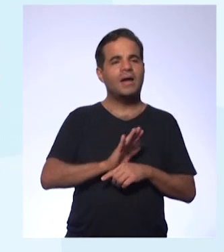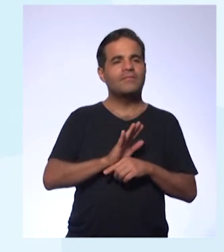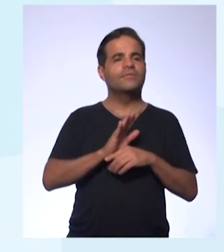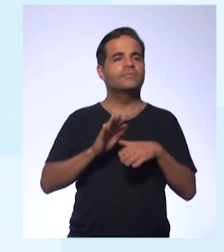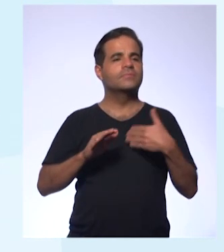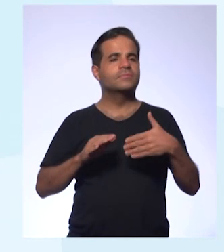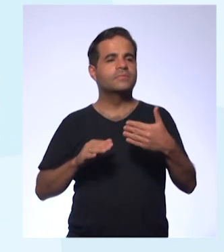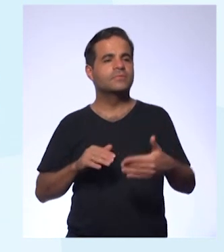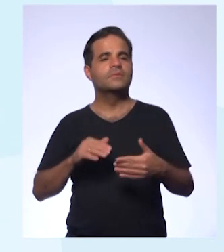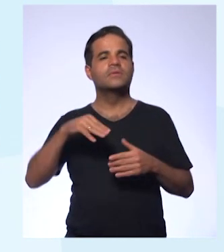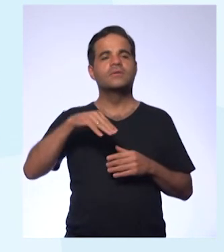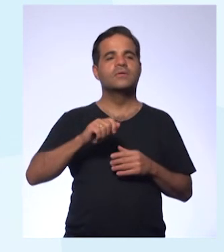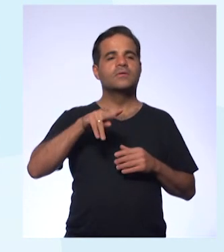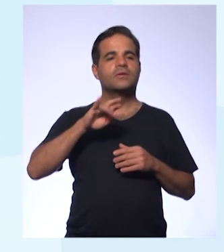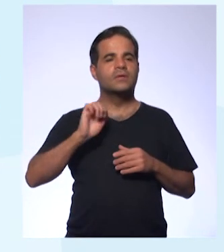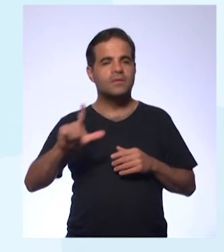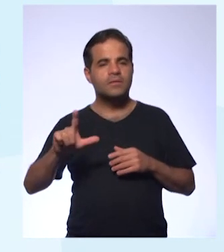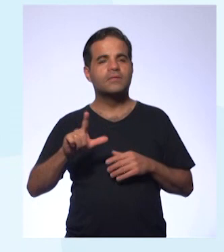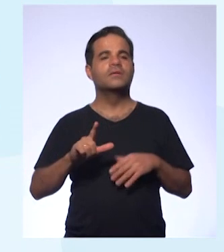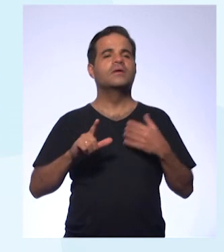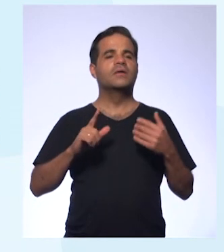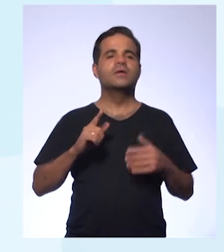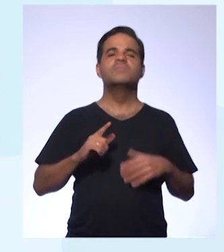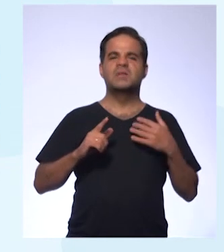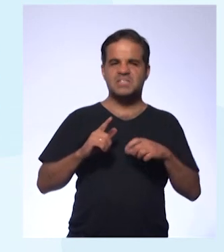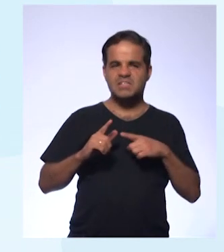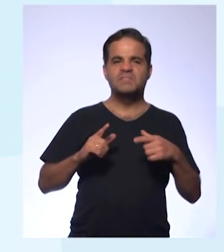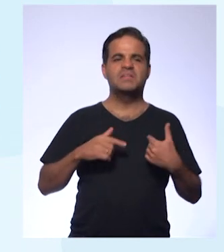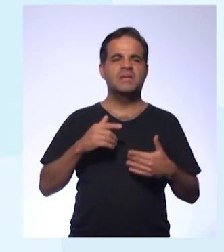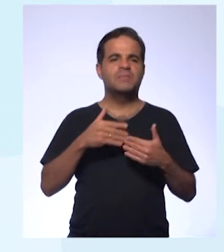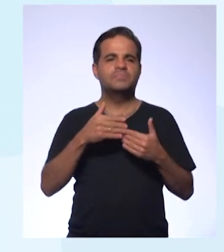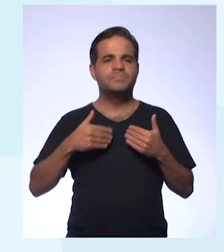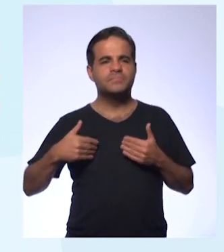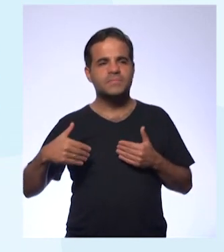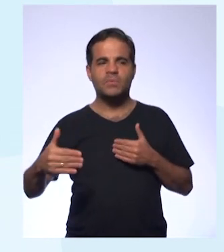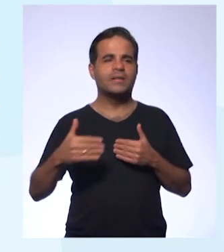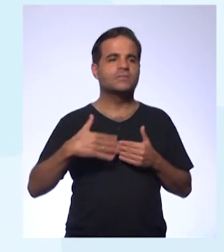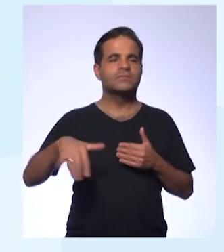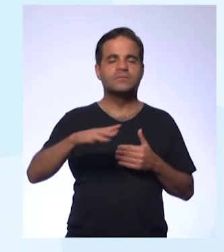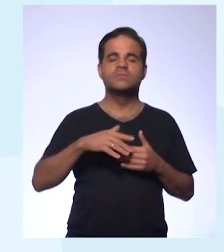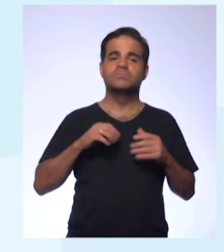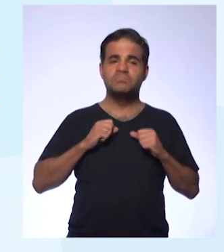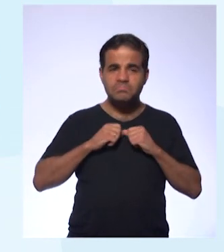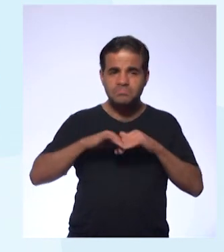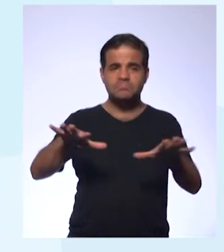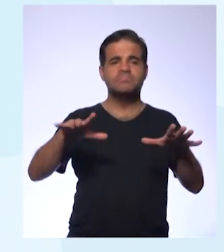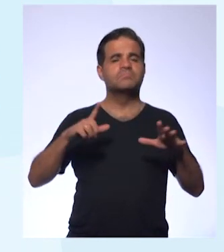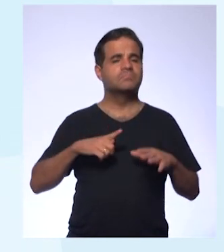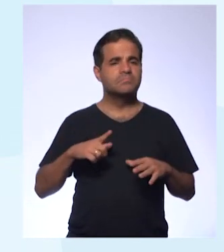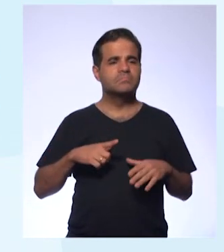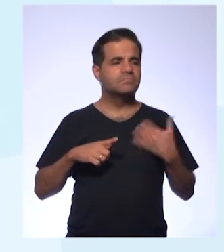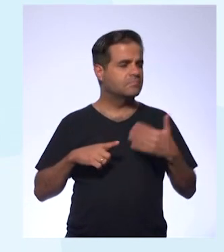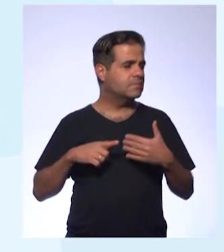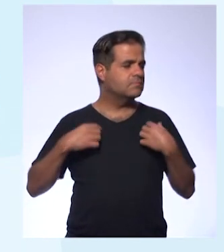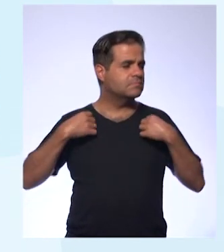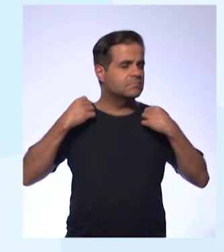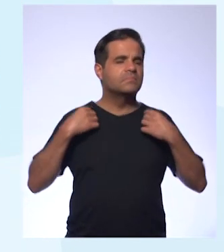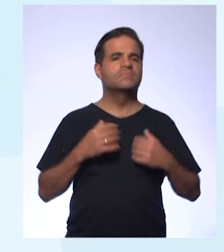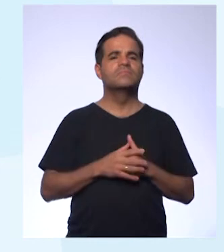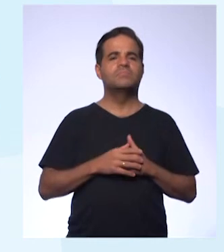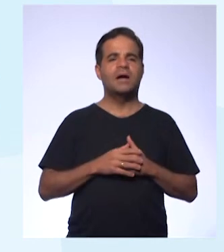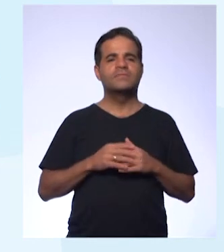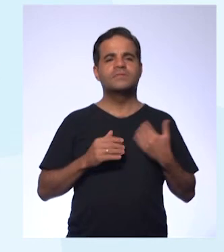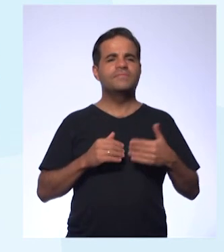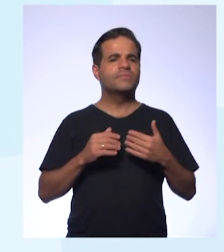absolutamente perfeito. Então, tem ali o aspecto positivo predomina, né? Sim. Ele predomina, não só